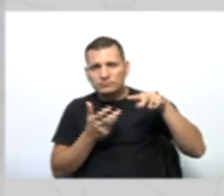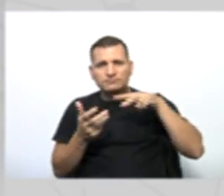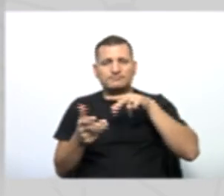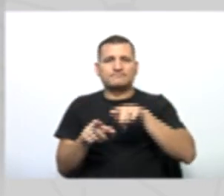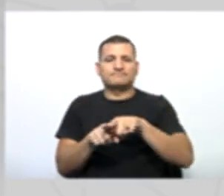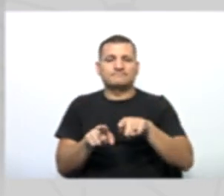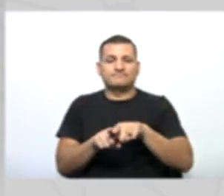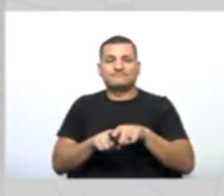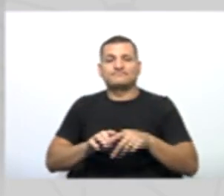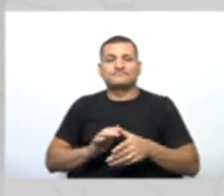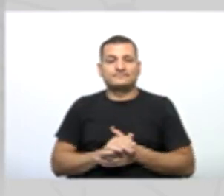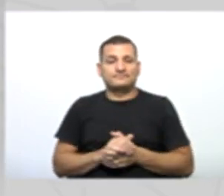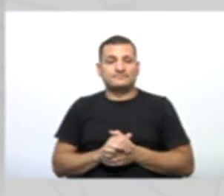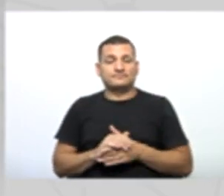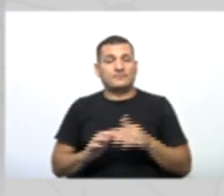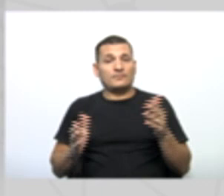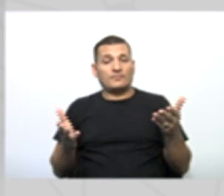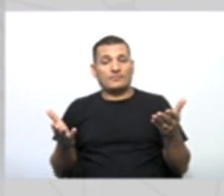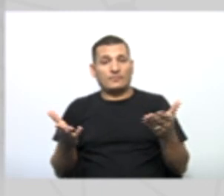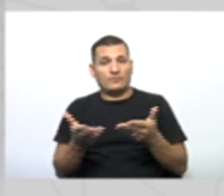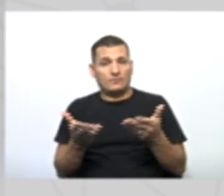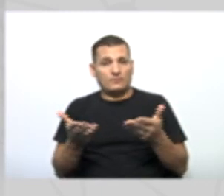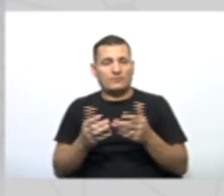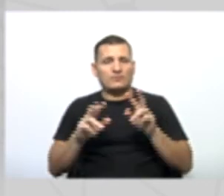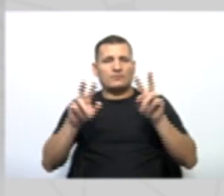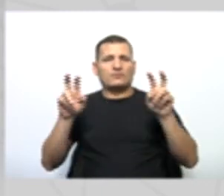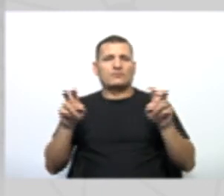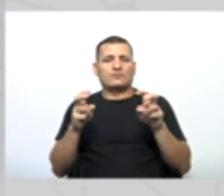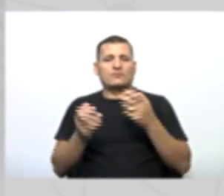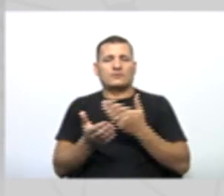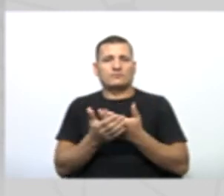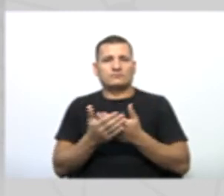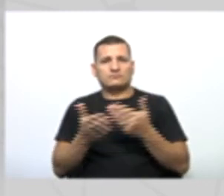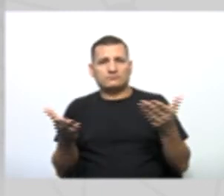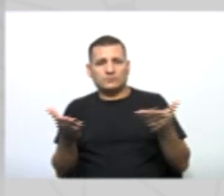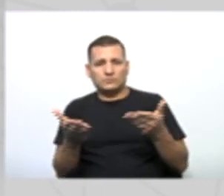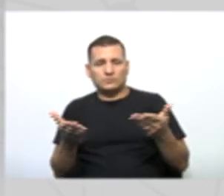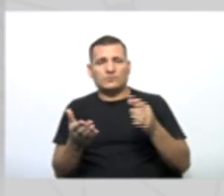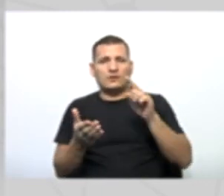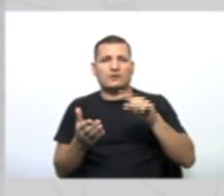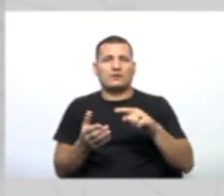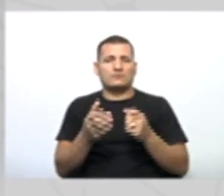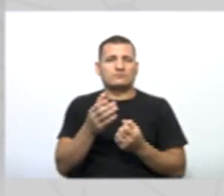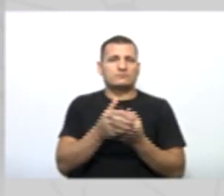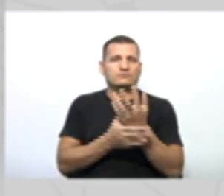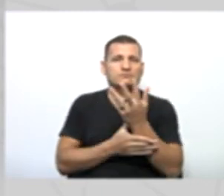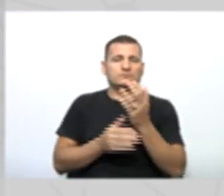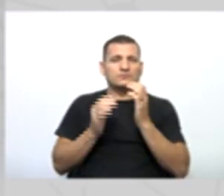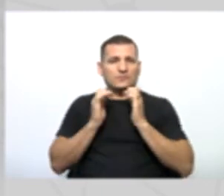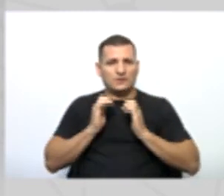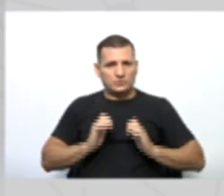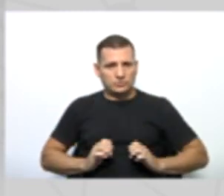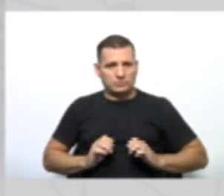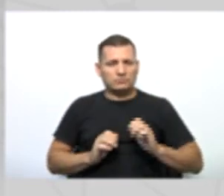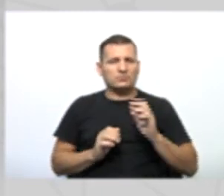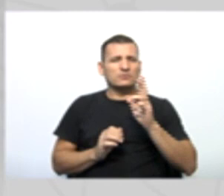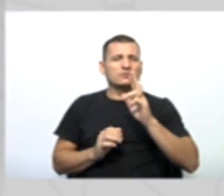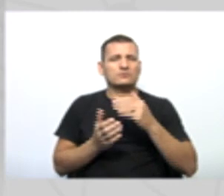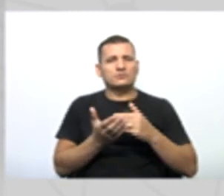E agora chegamos finalmente no tema da aula de hoje, que é o surgimento da ética e o início dessa